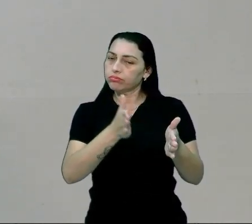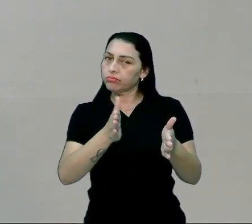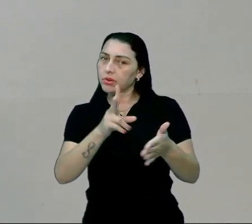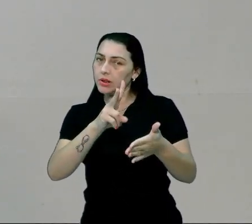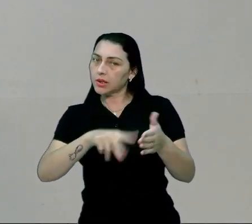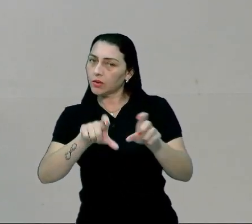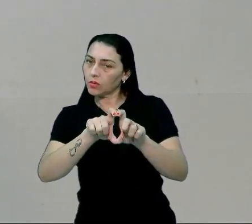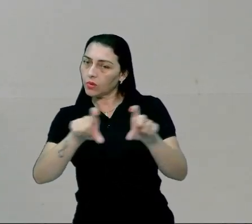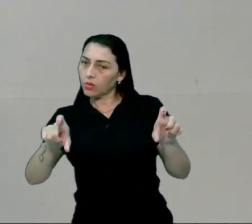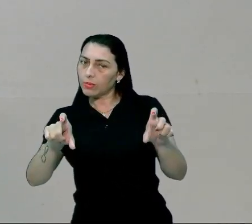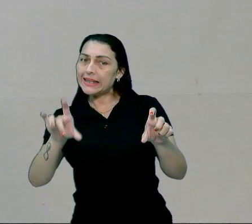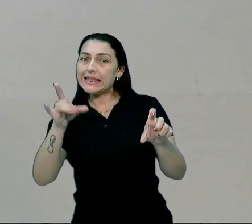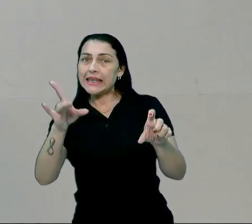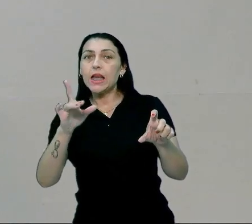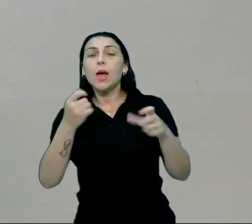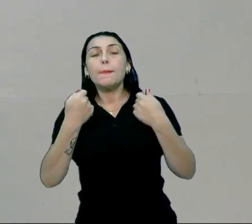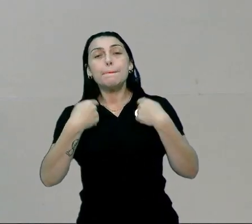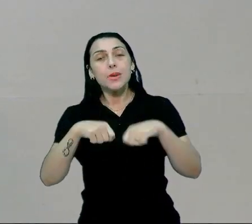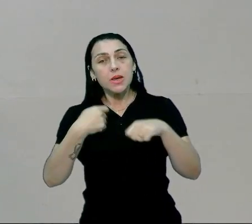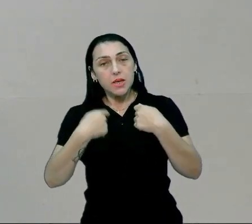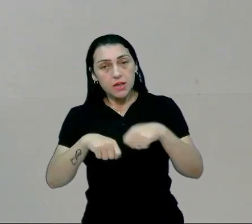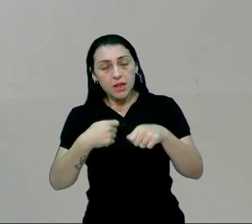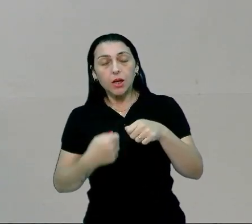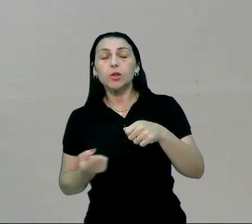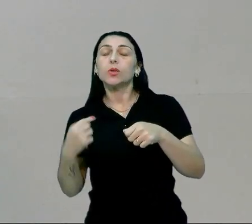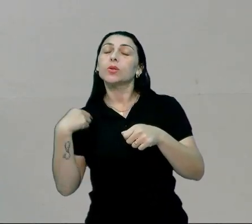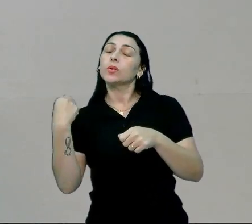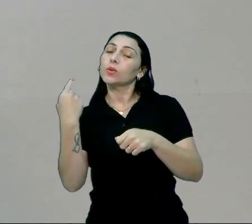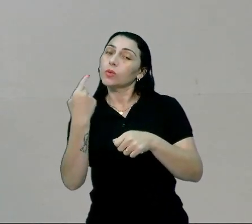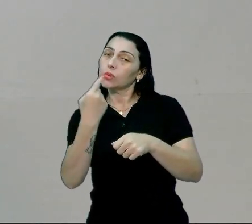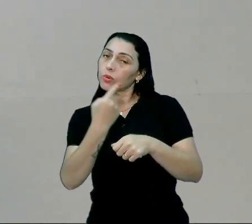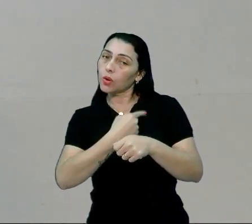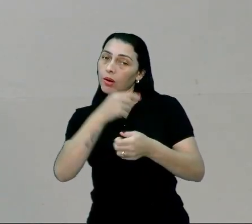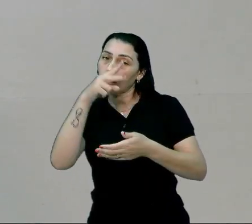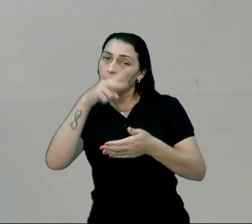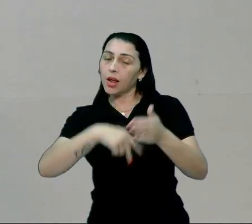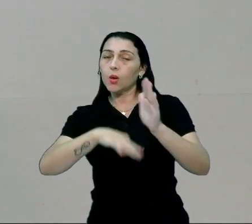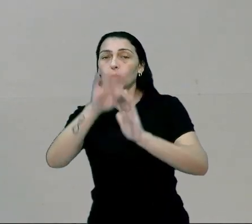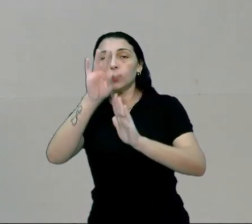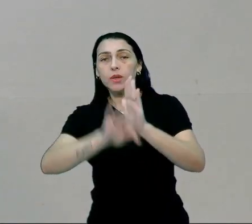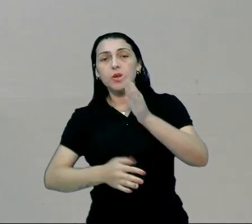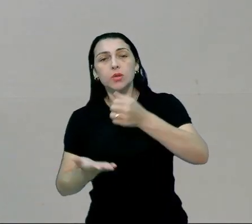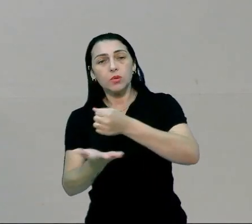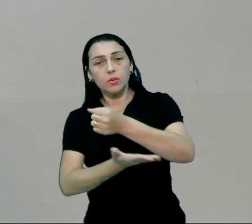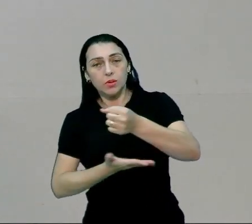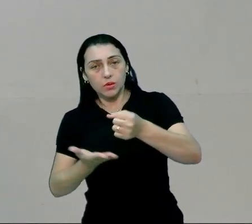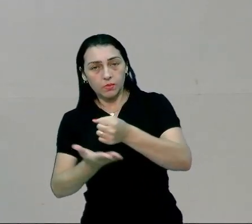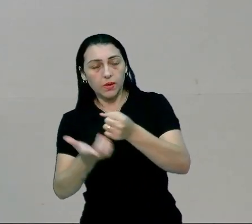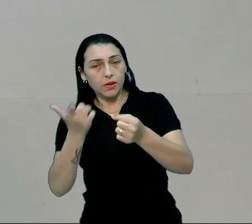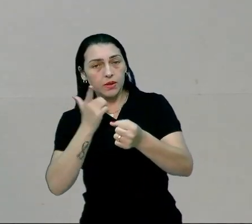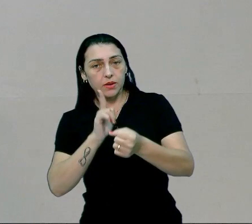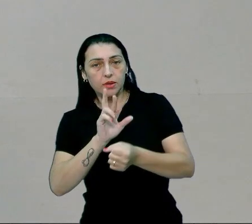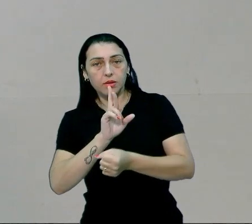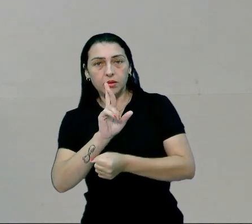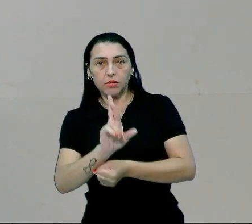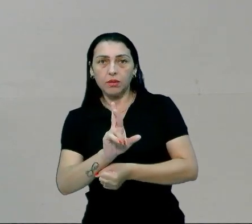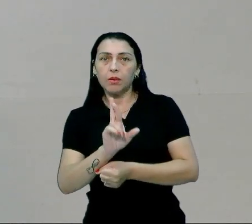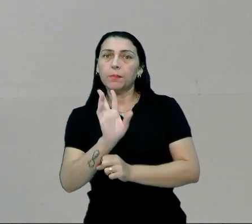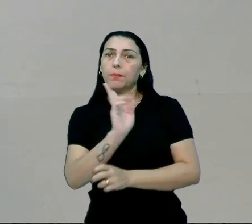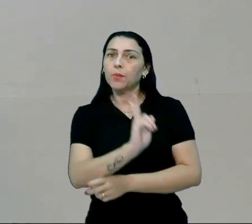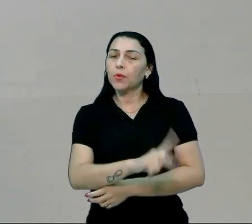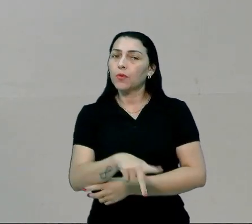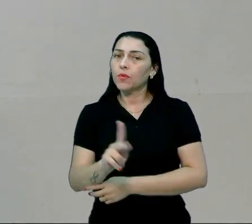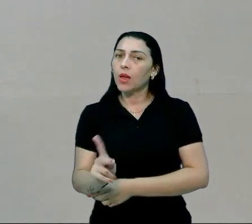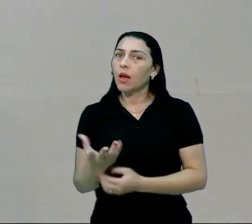Lê o comando, caso haja necessidade, a gente lê o texto base para poder marcar a alternativa. Professor,